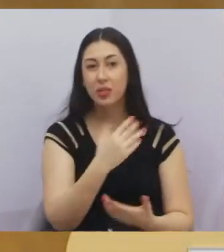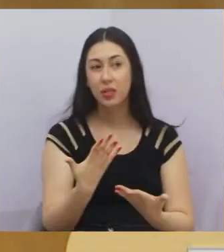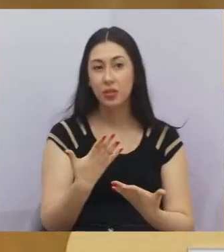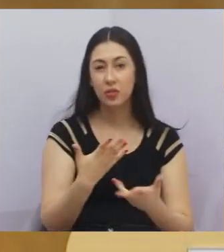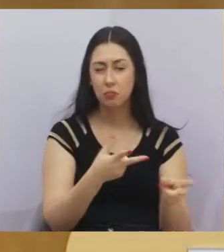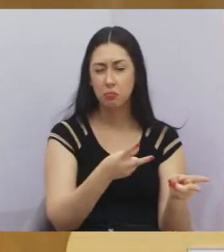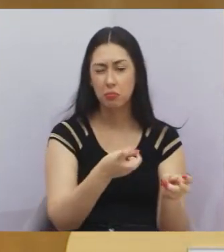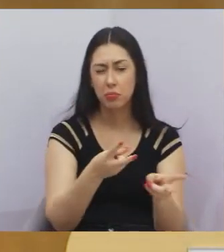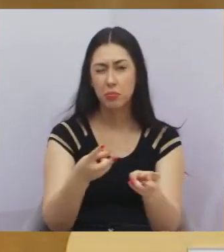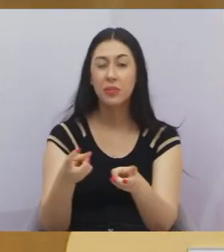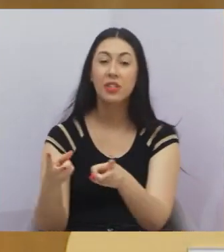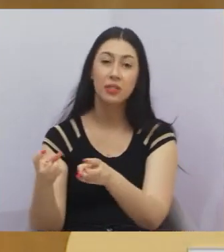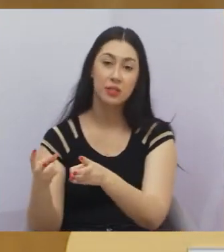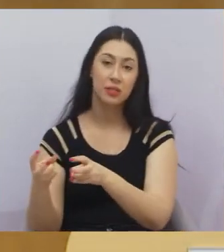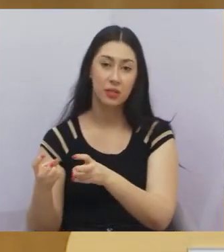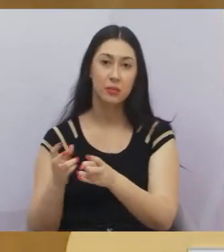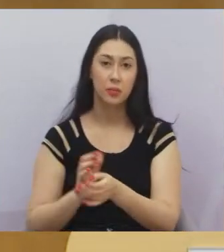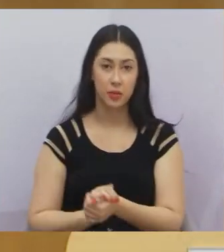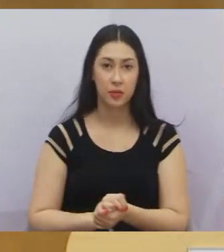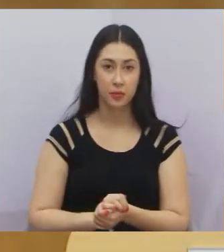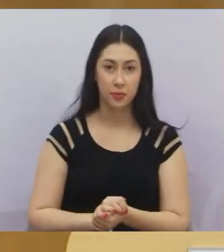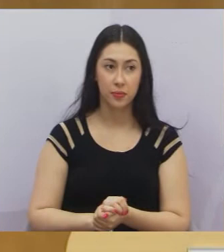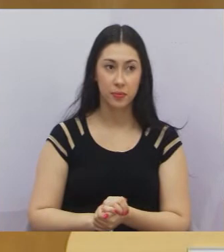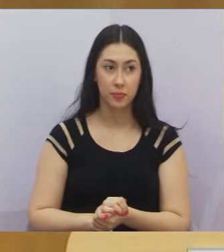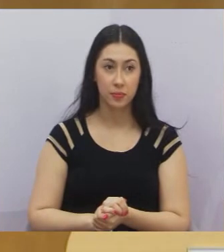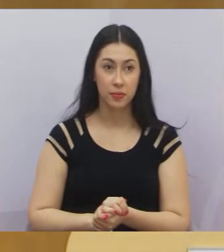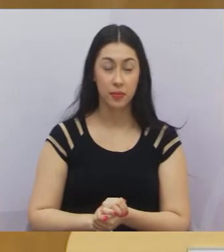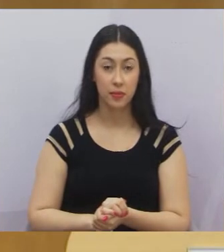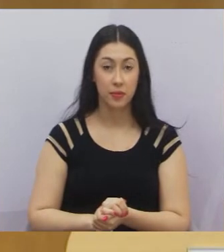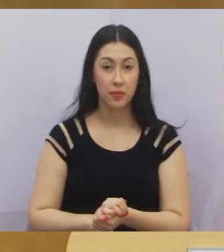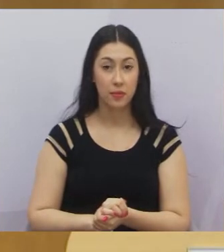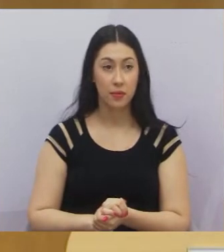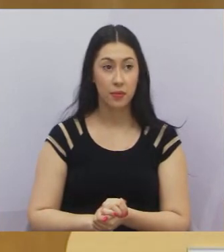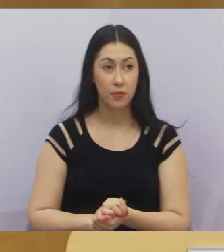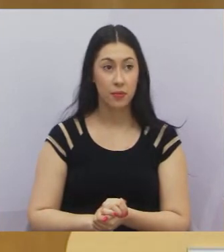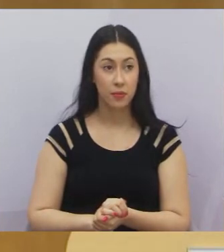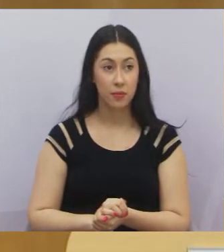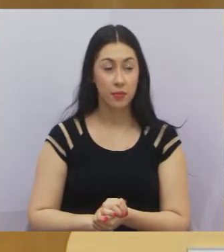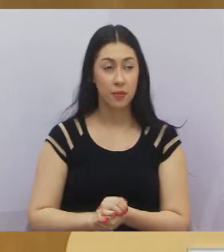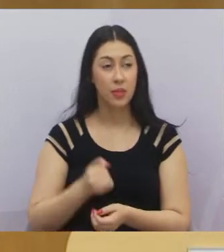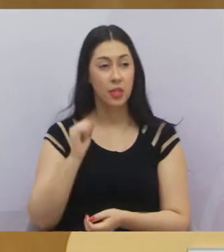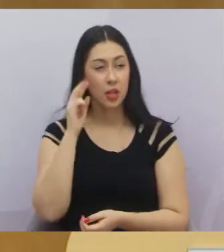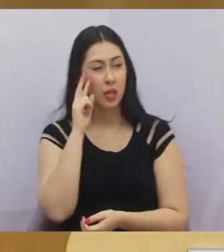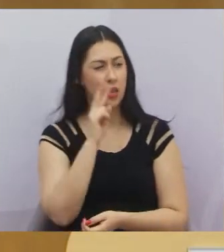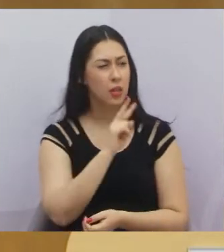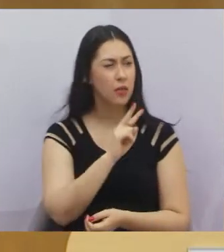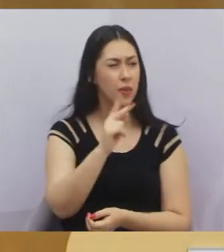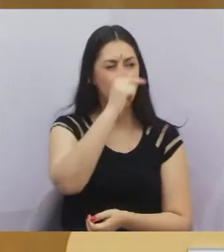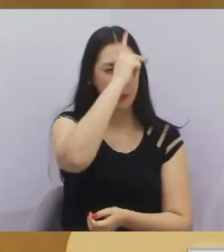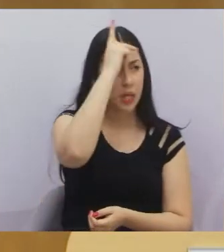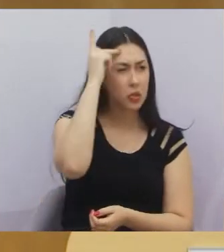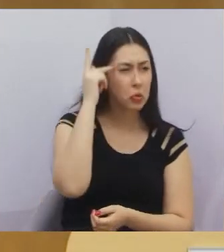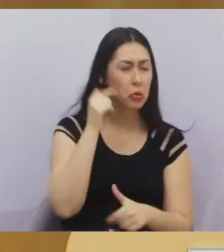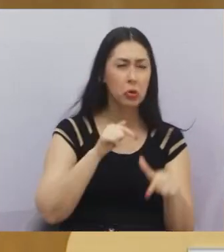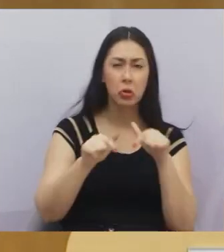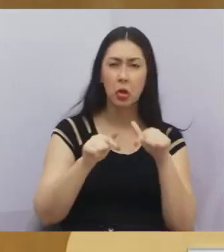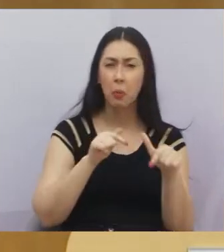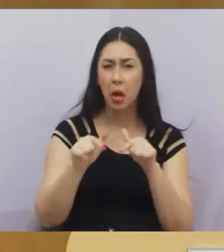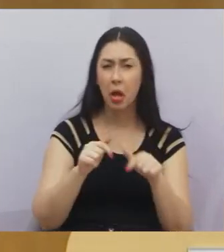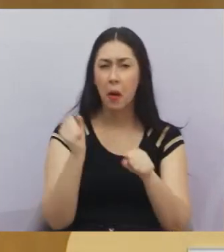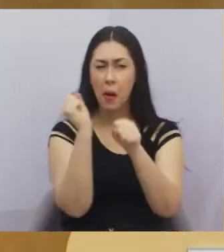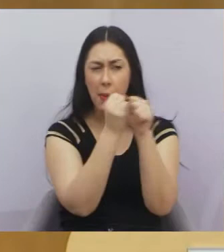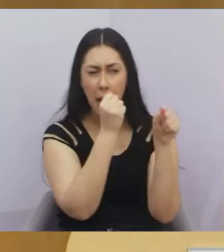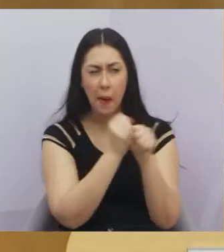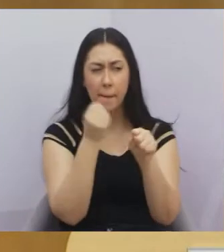nas empresas. Se você for aonde estiver construindo um prédio, a maioria das pessoas que está trabalhando de servente pedreiro, está